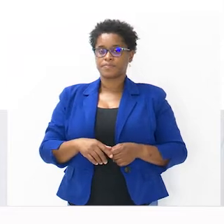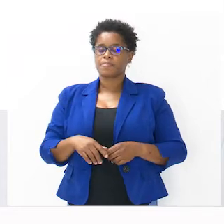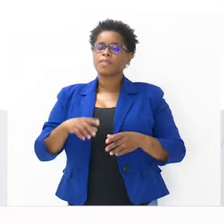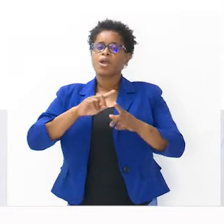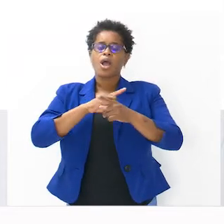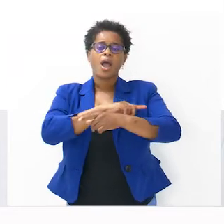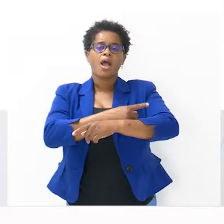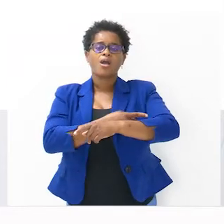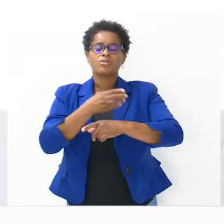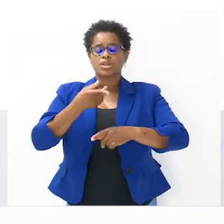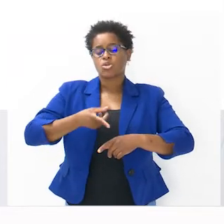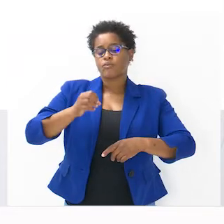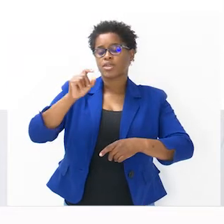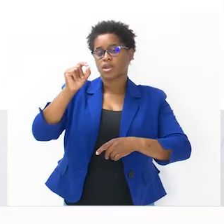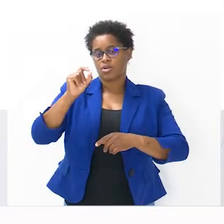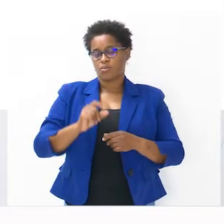90 graus